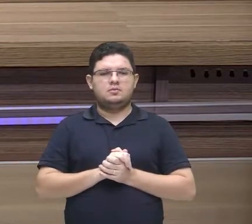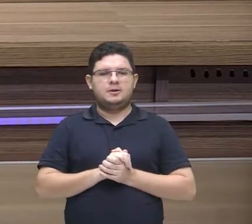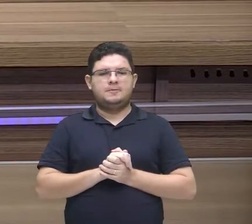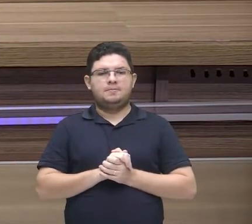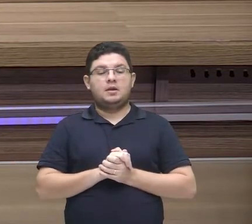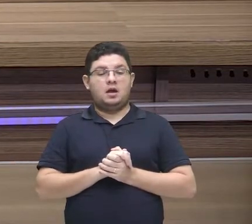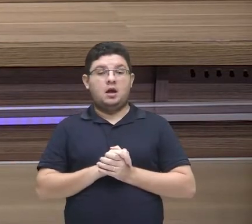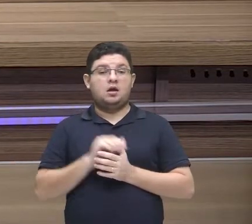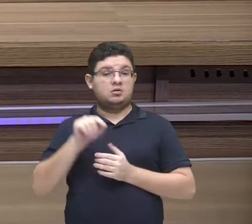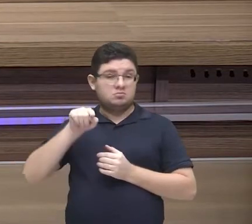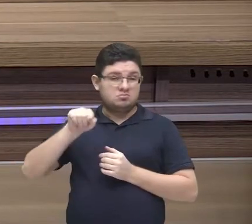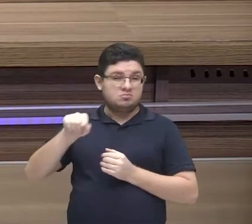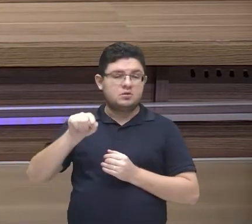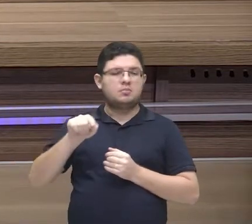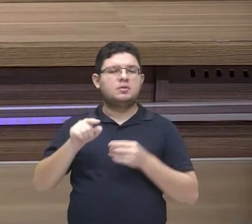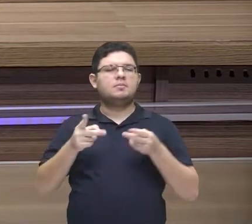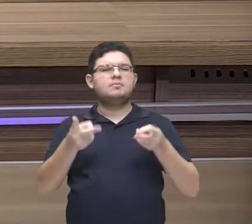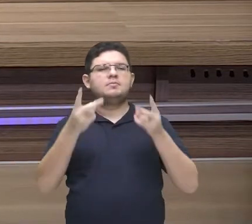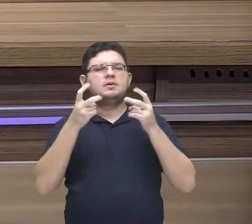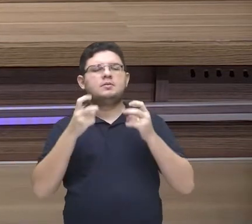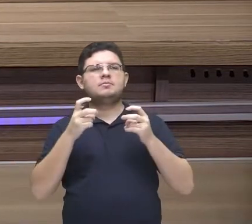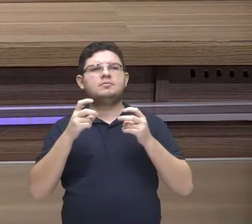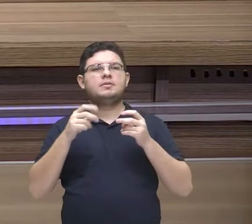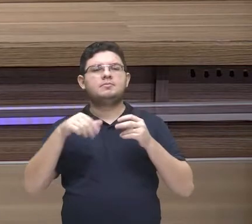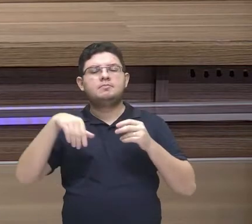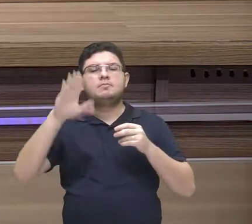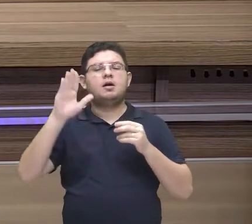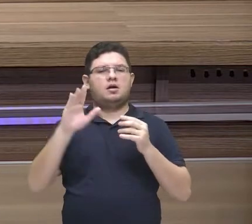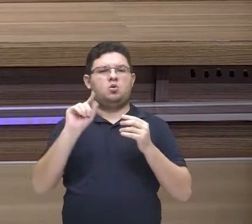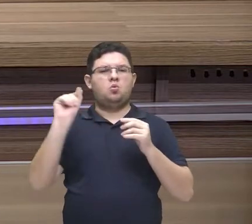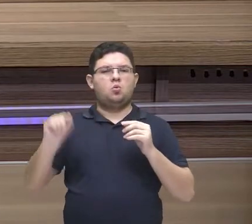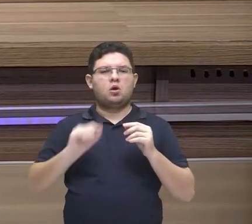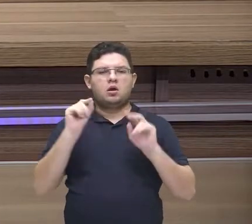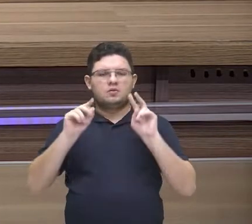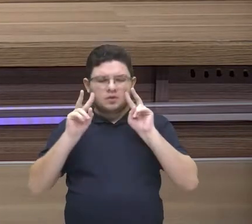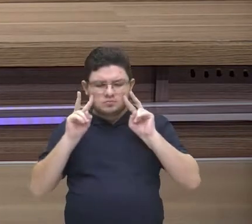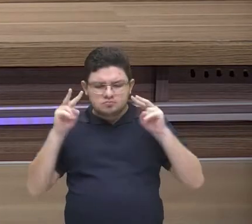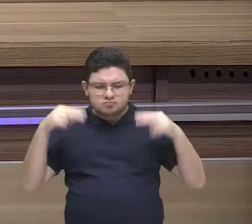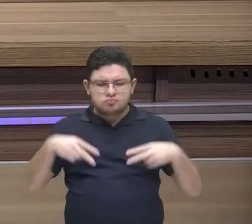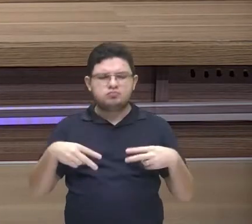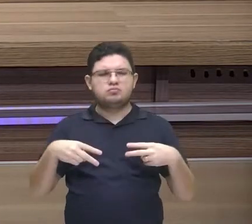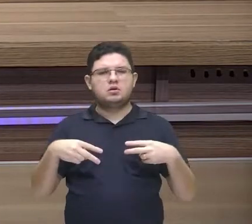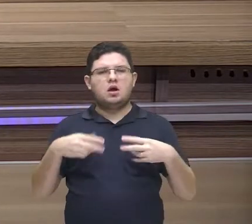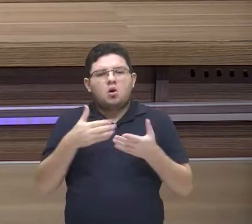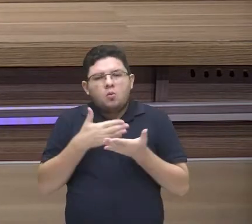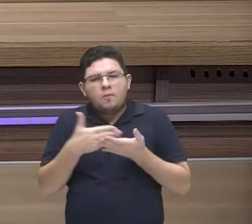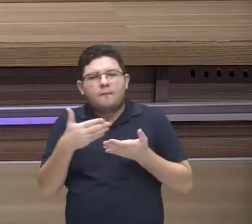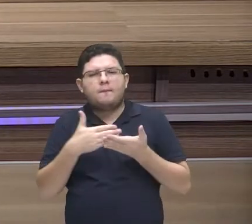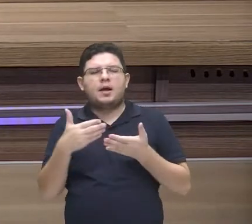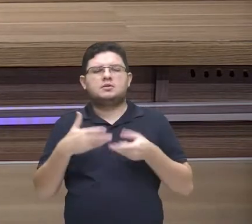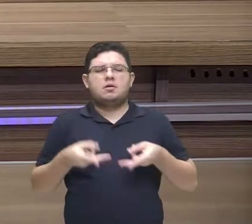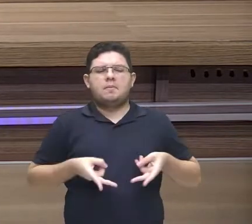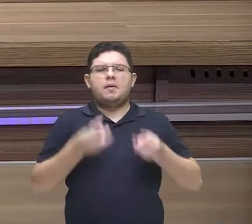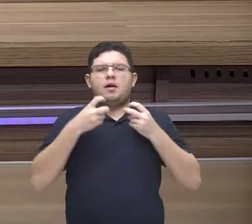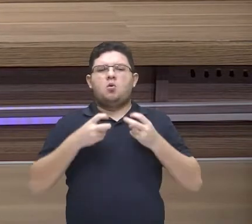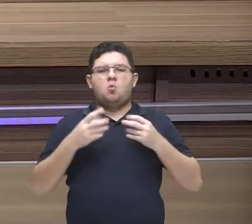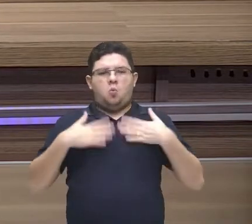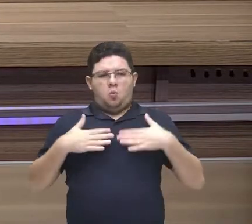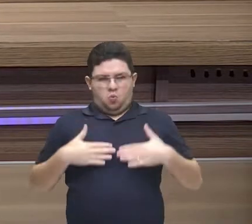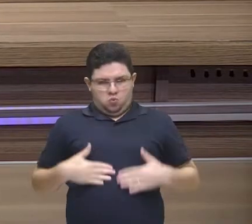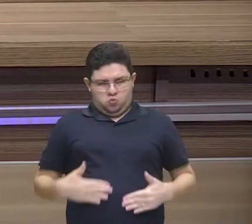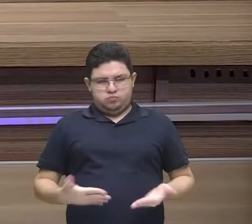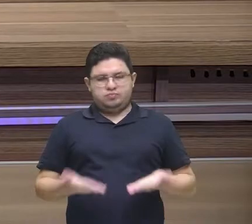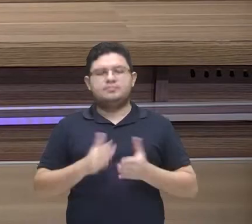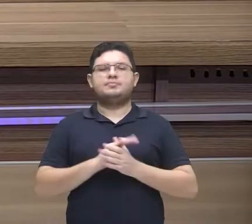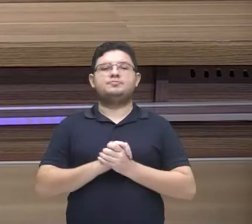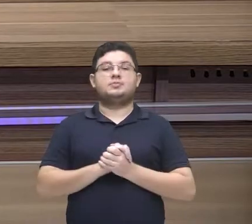perceber muito mais quando ele começa a descobrir a imagem dele. Aí ele vai descobrir o corpo. Então, esse bebê, que ele já